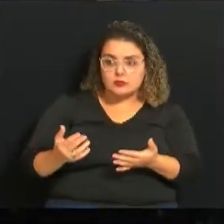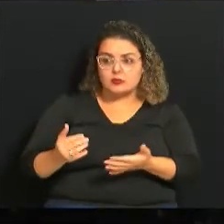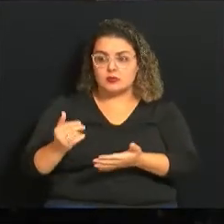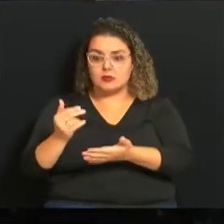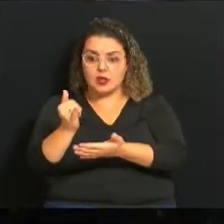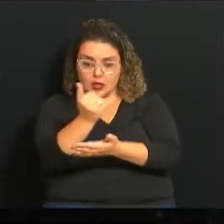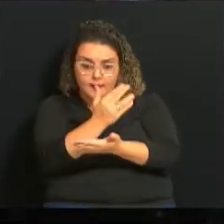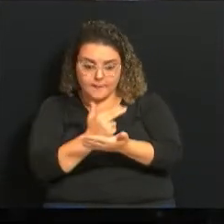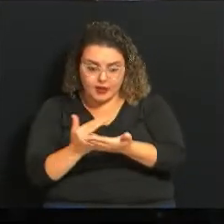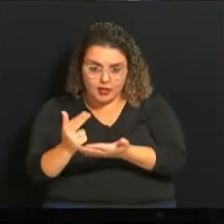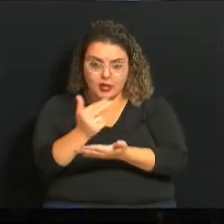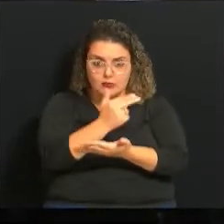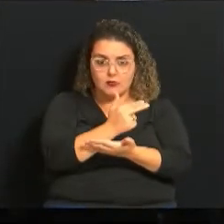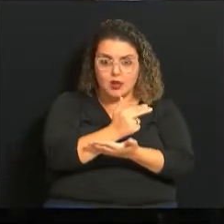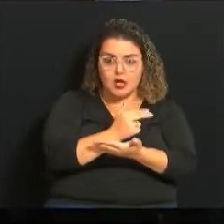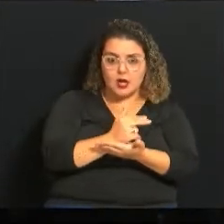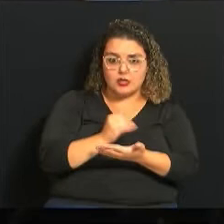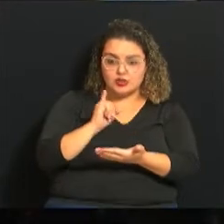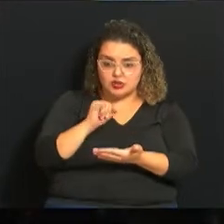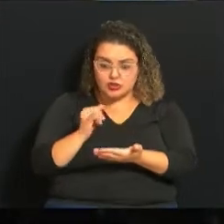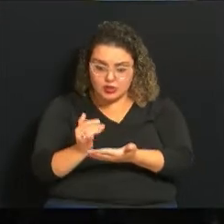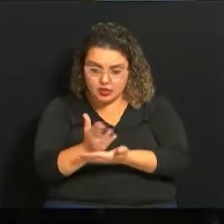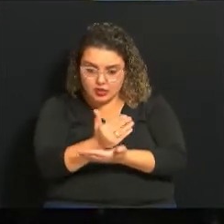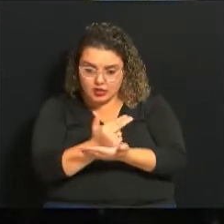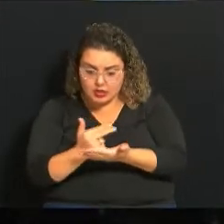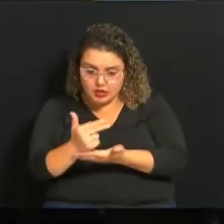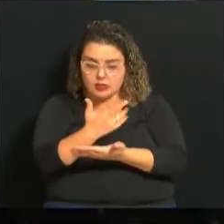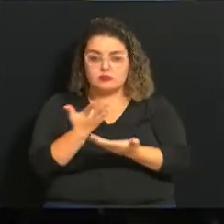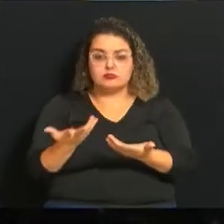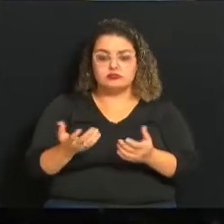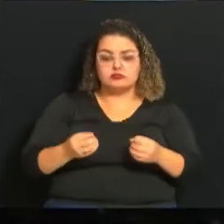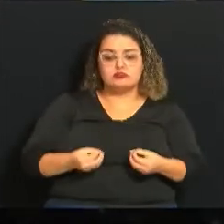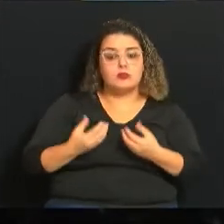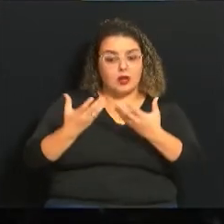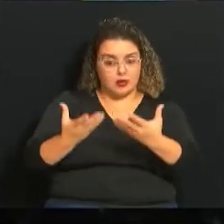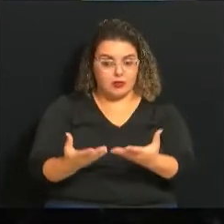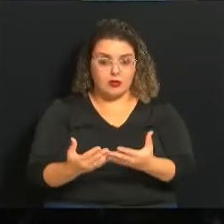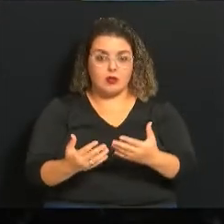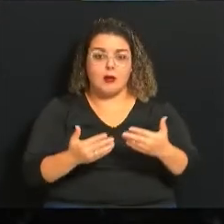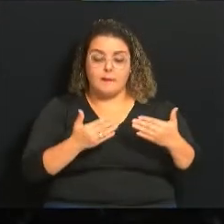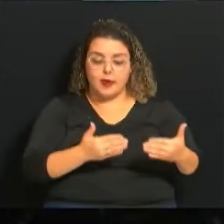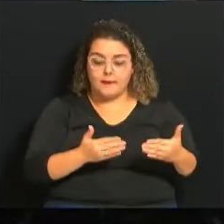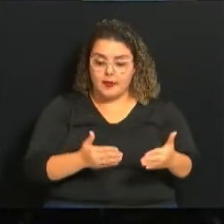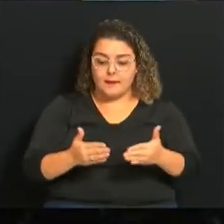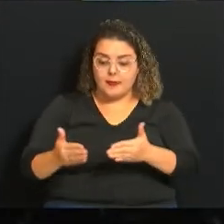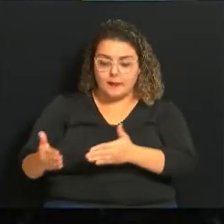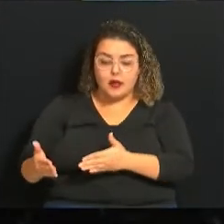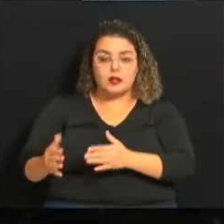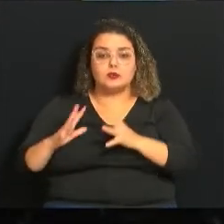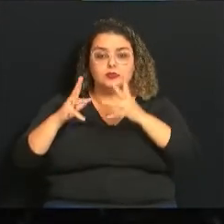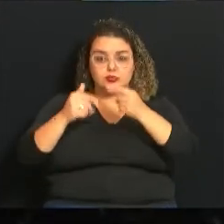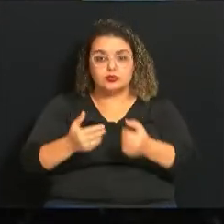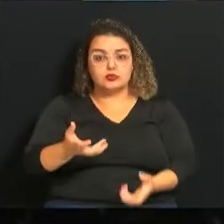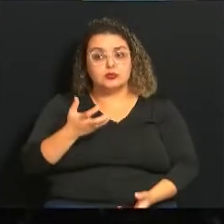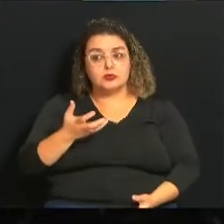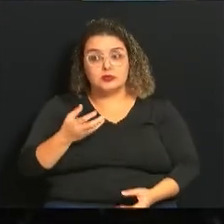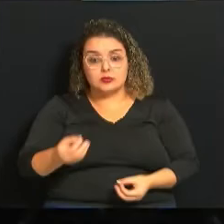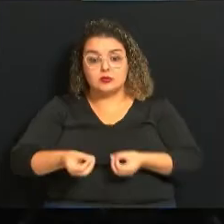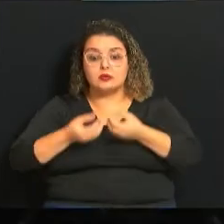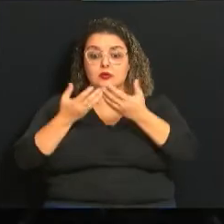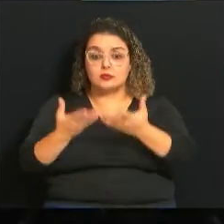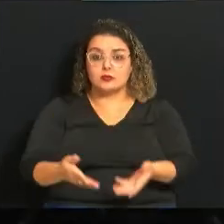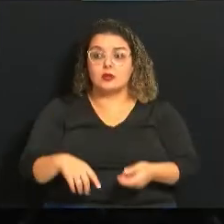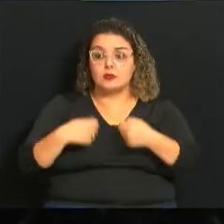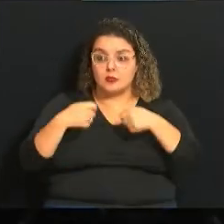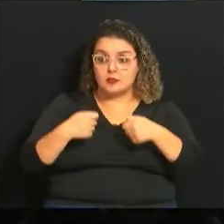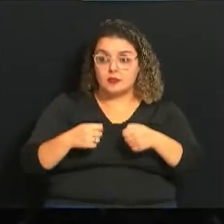isso. E você entrega, você seguiu direitinho aquele espaço, aquelas instruções e entregou o que era necessário. Às